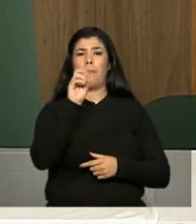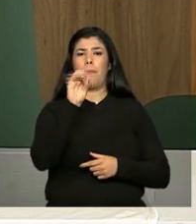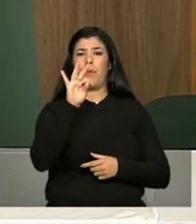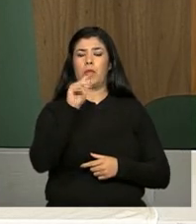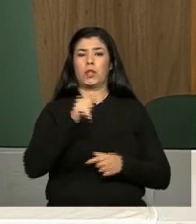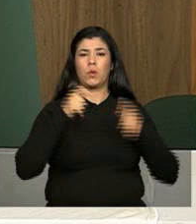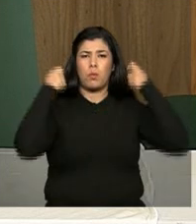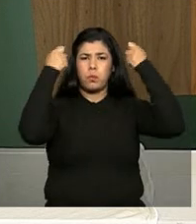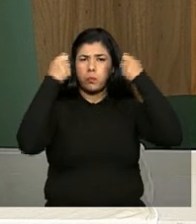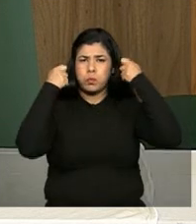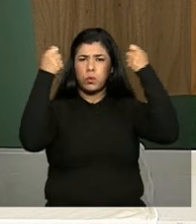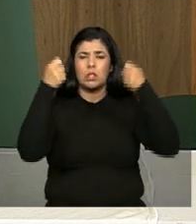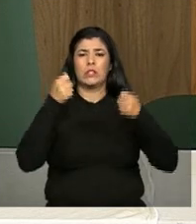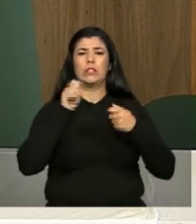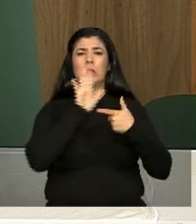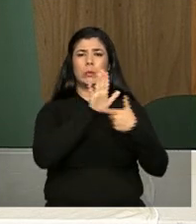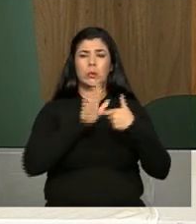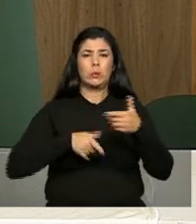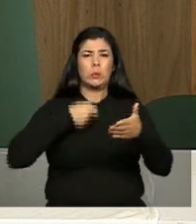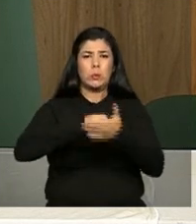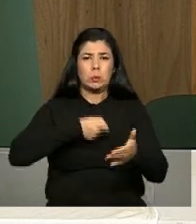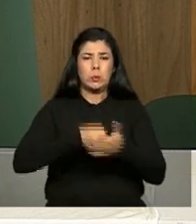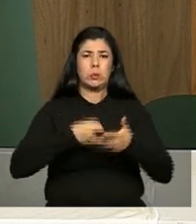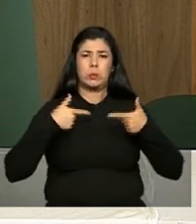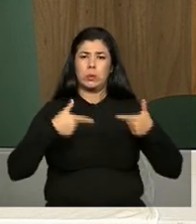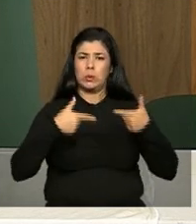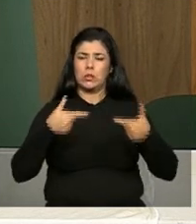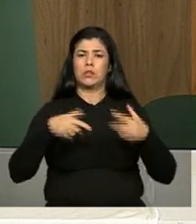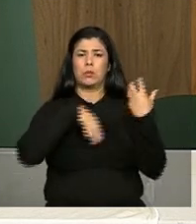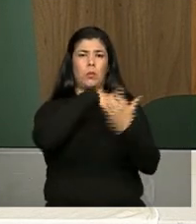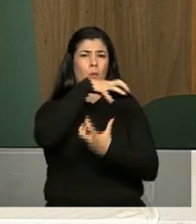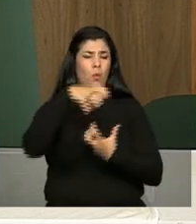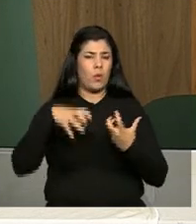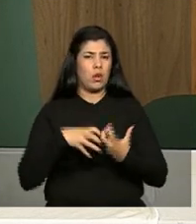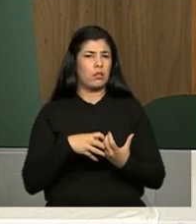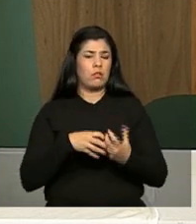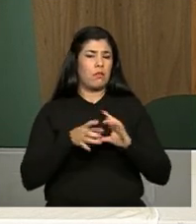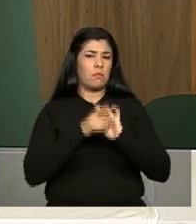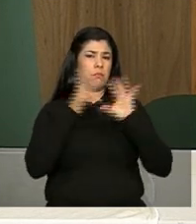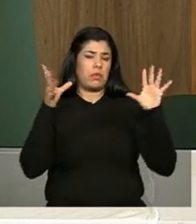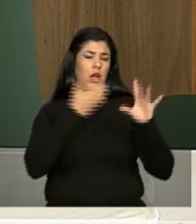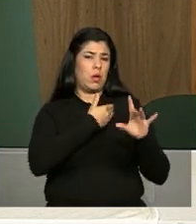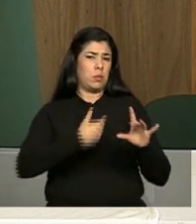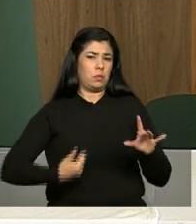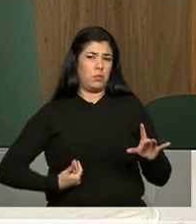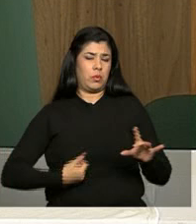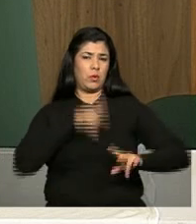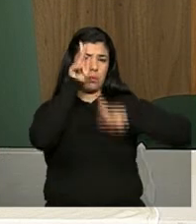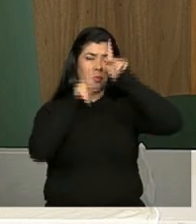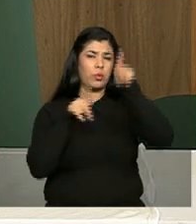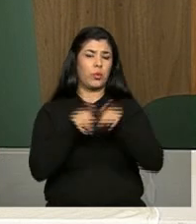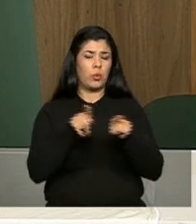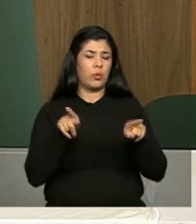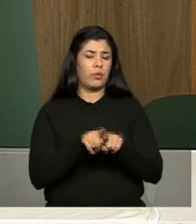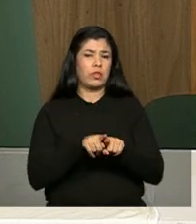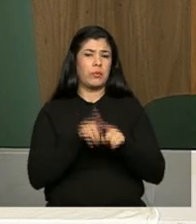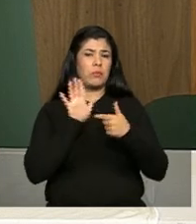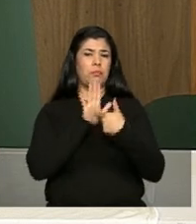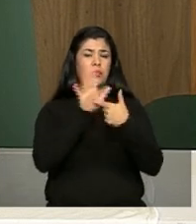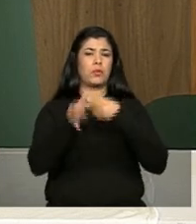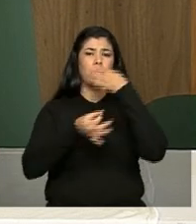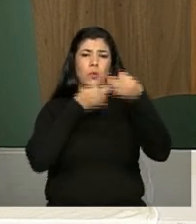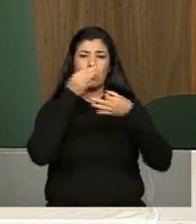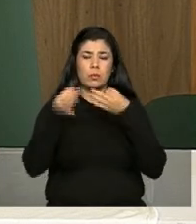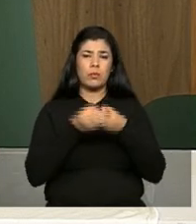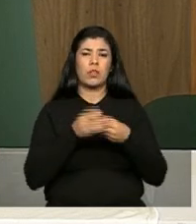direito do cidadão se manifestar discordar do governo e expressar suas opiniões o tanto nós nascemos outono para democracia